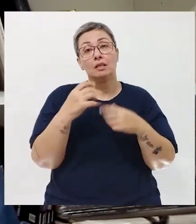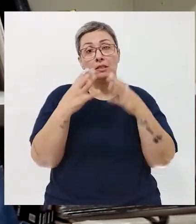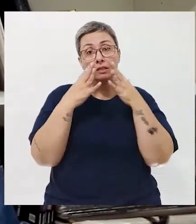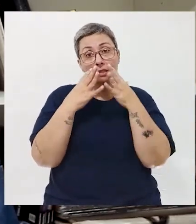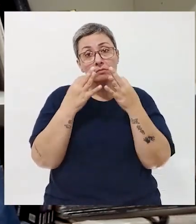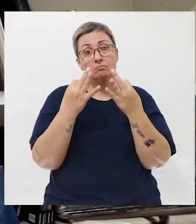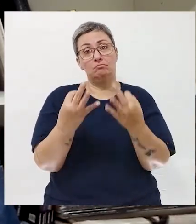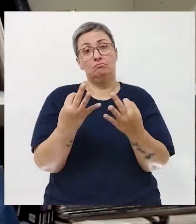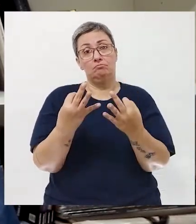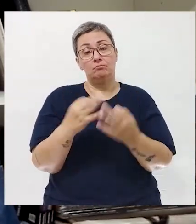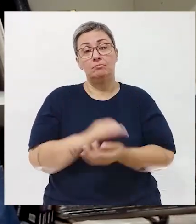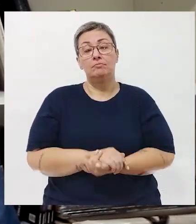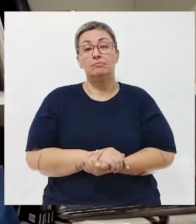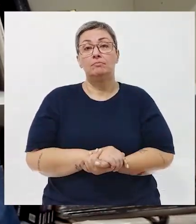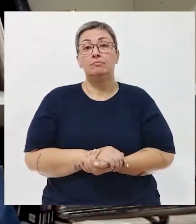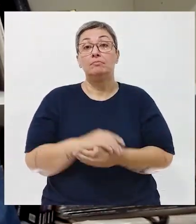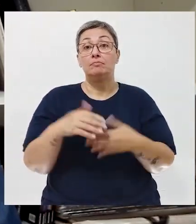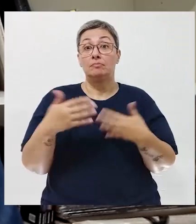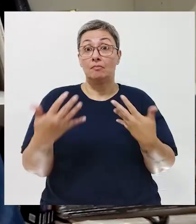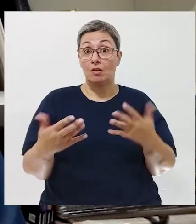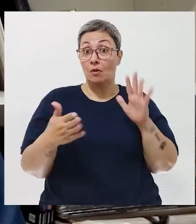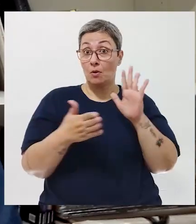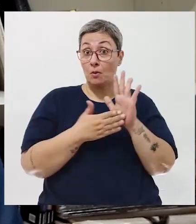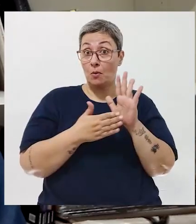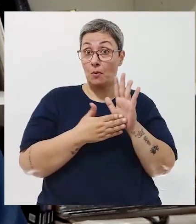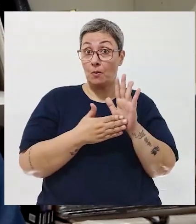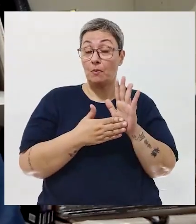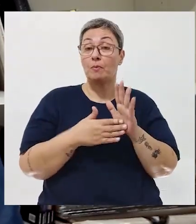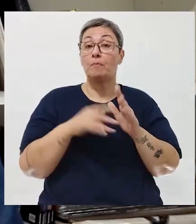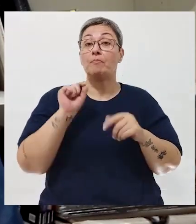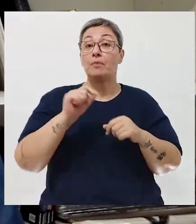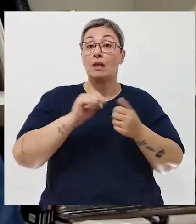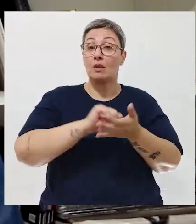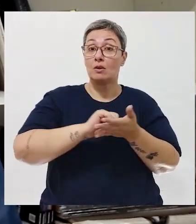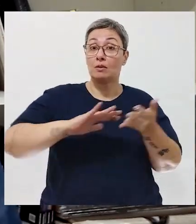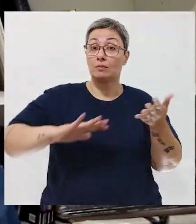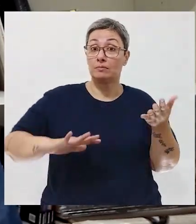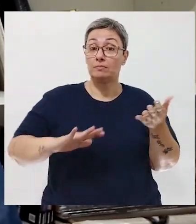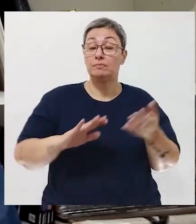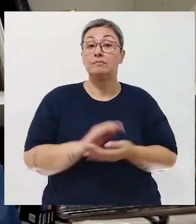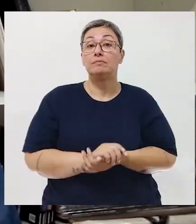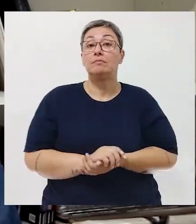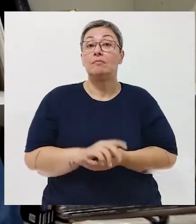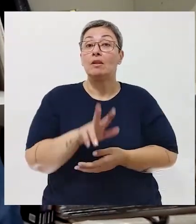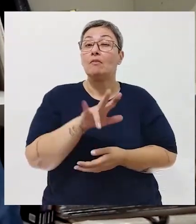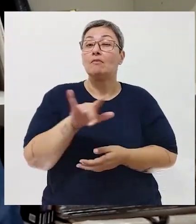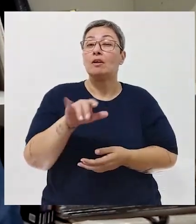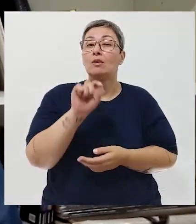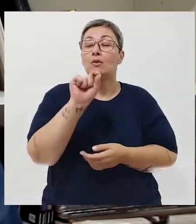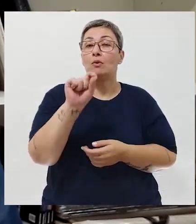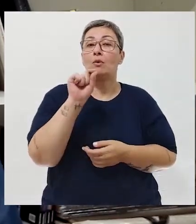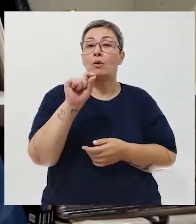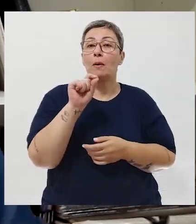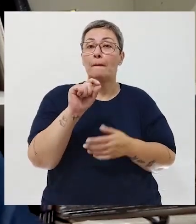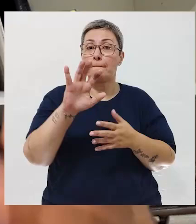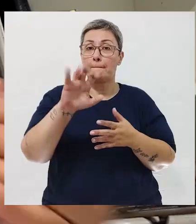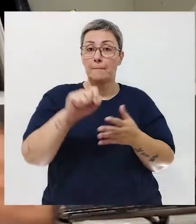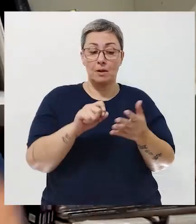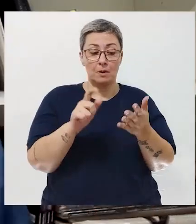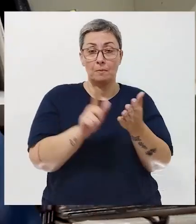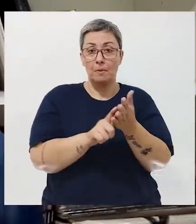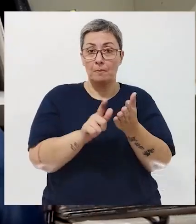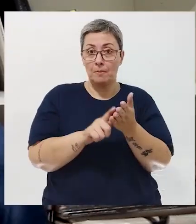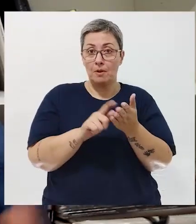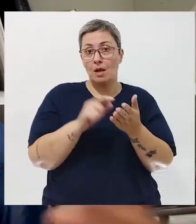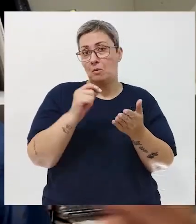gente prestar um pouquinho mais de atenção. Eu vou propor para você uma atividade. Você vai pegar uma